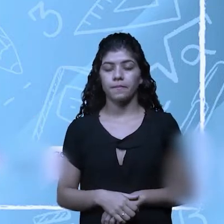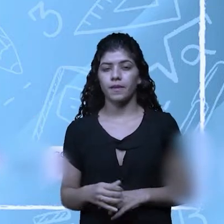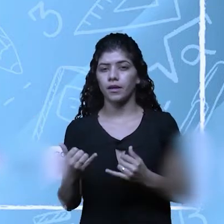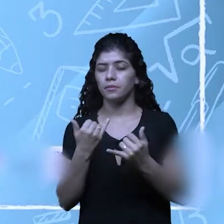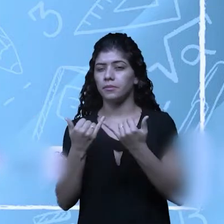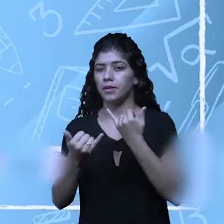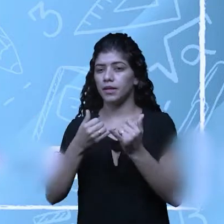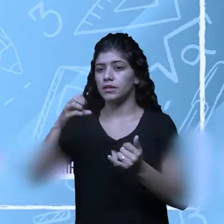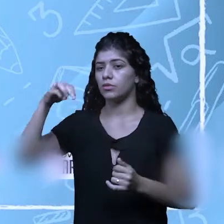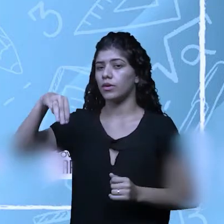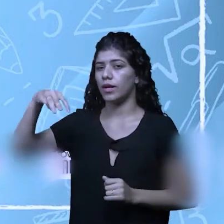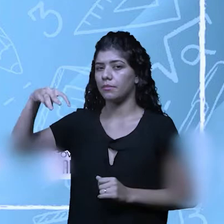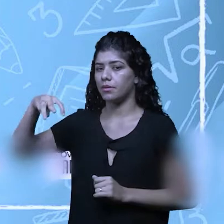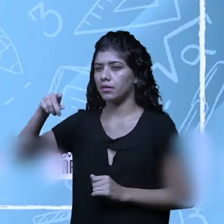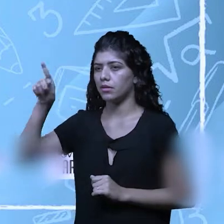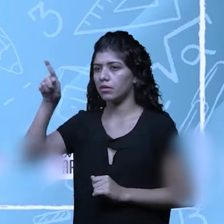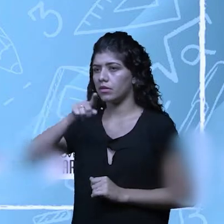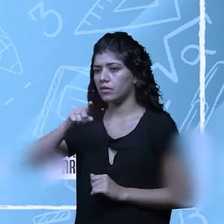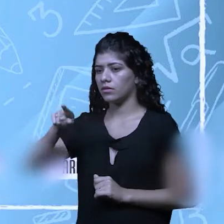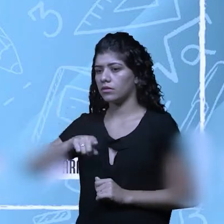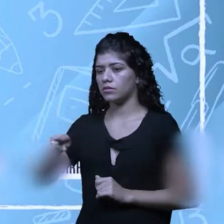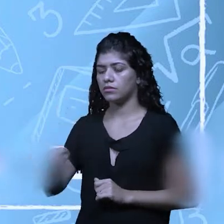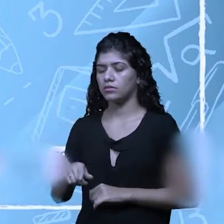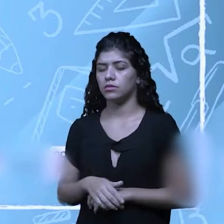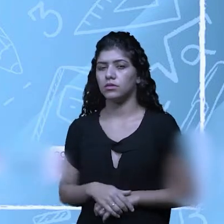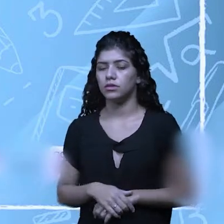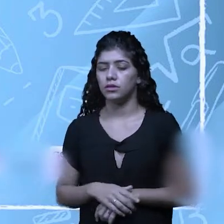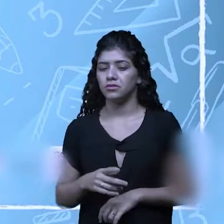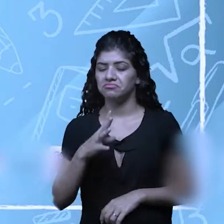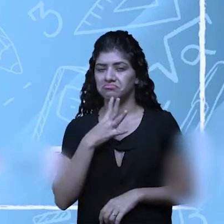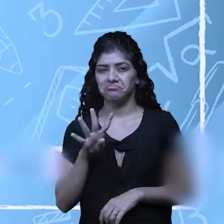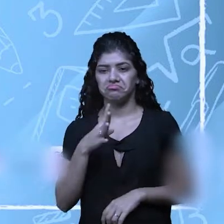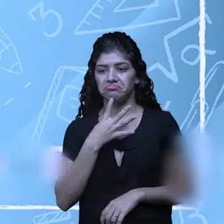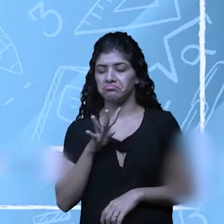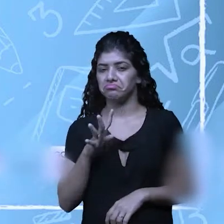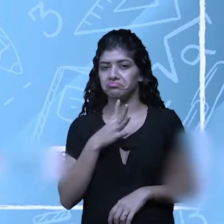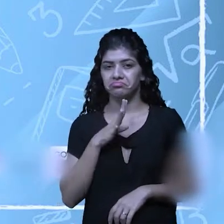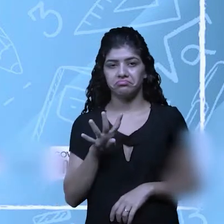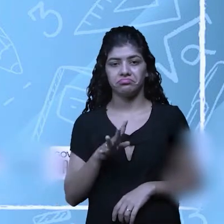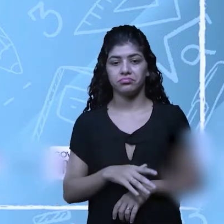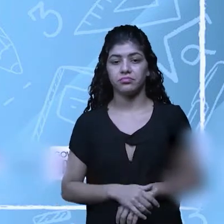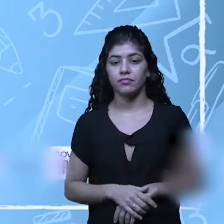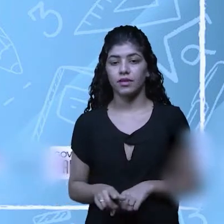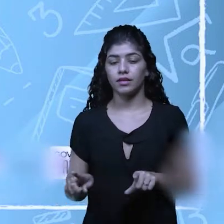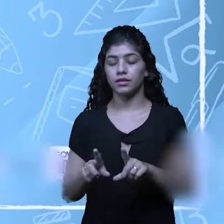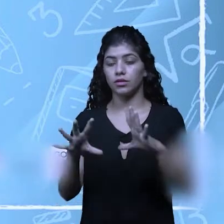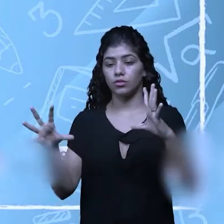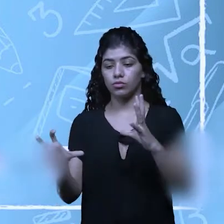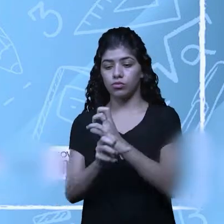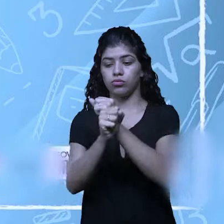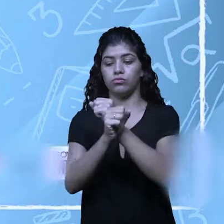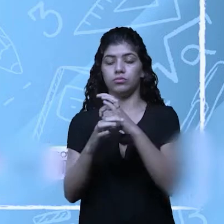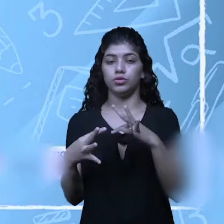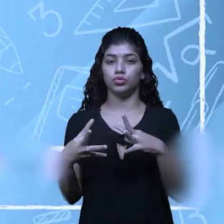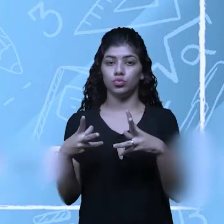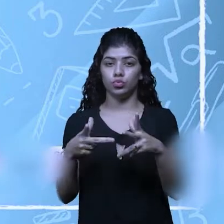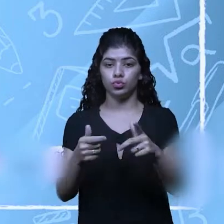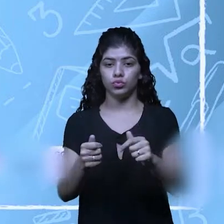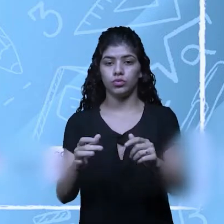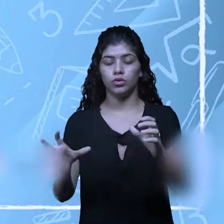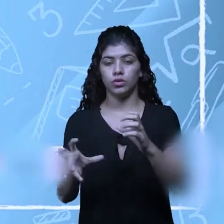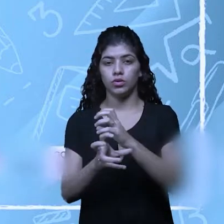M, um M virado em pé, no caso, se você nunca viu ele antes, ele representa o somatório, a